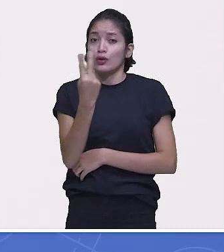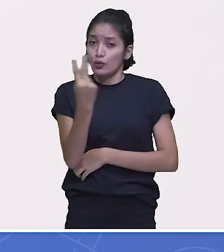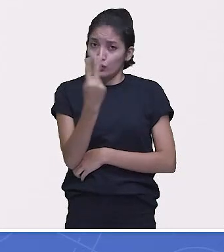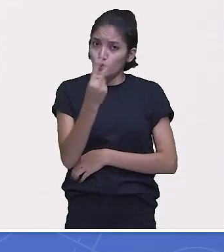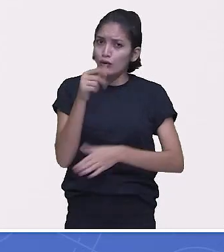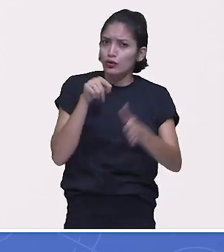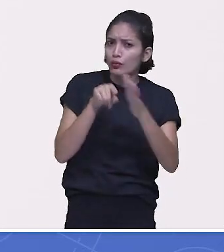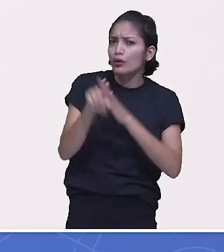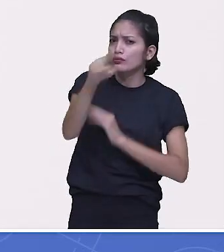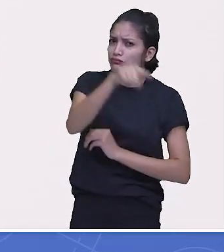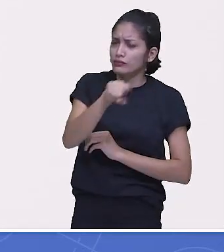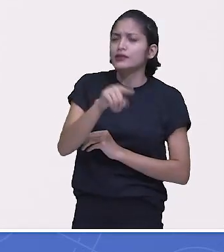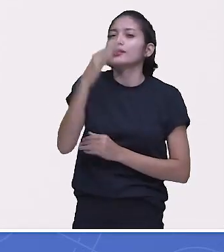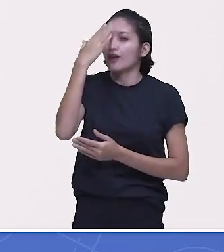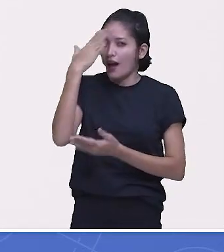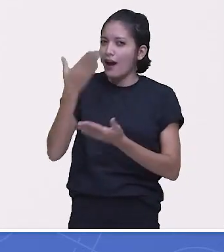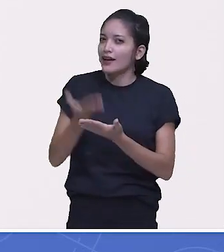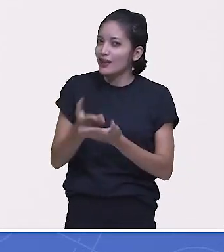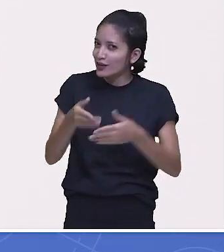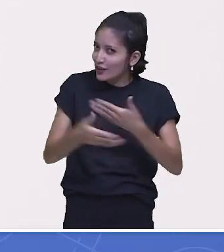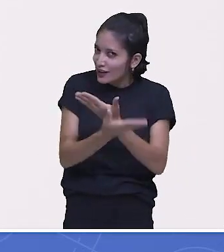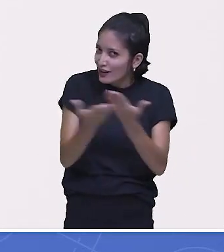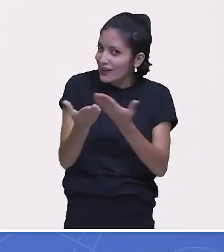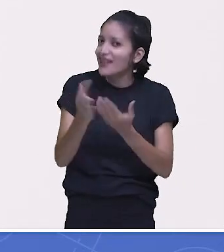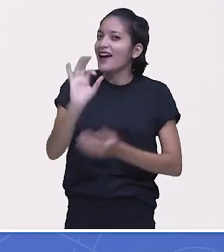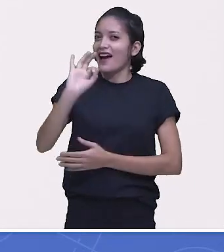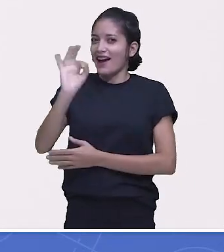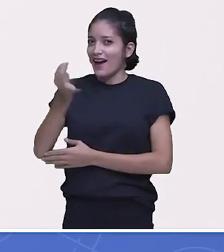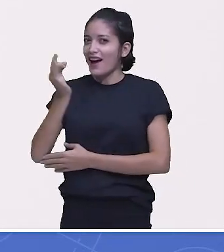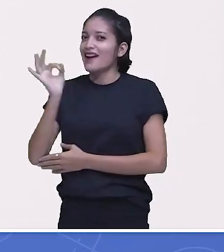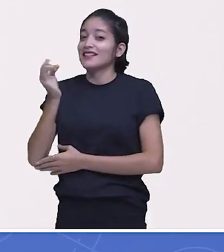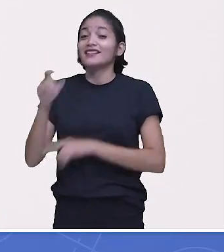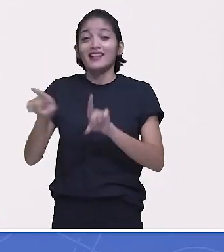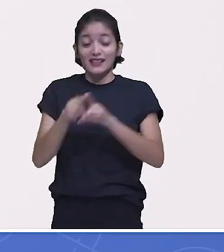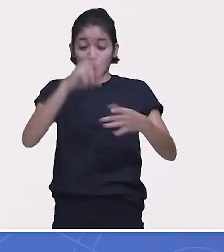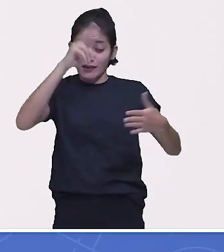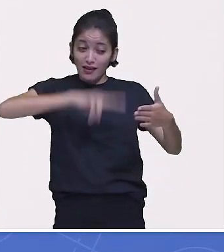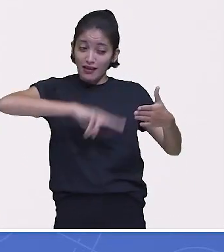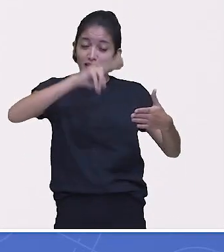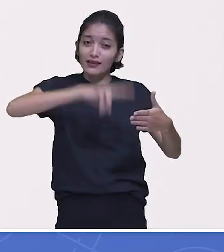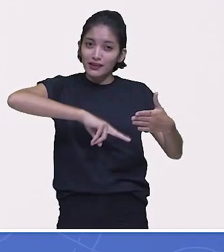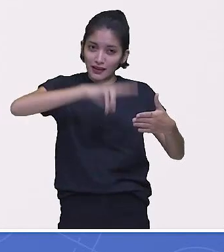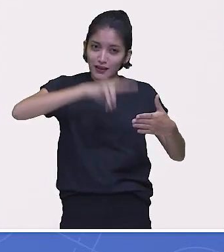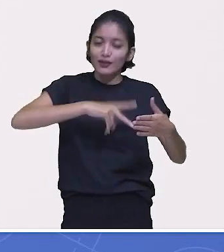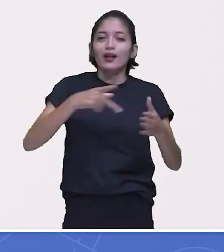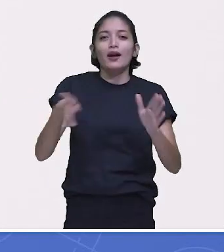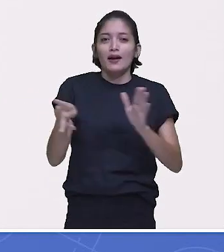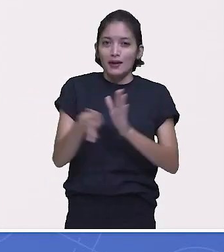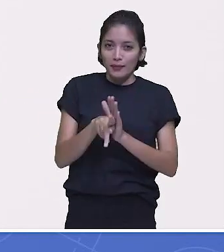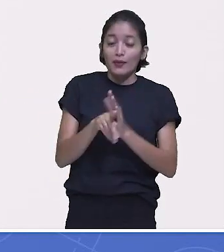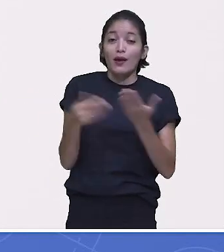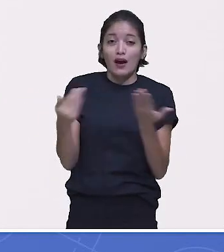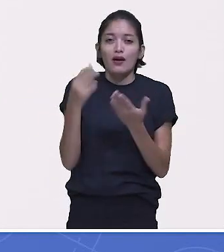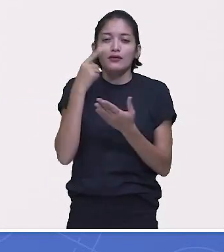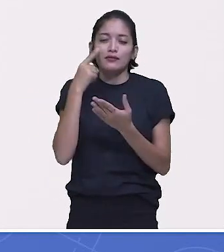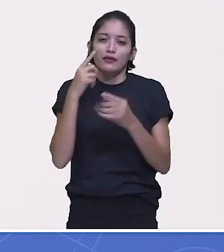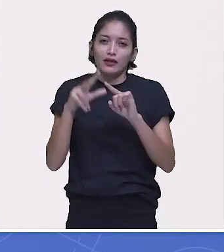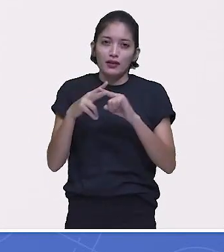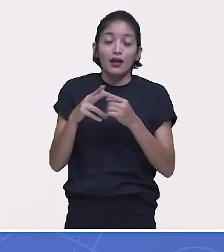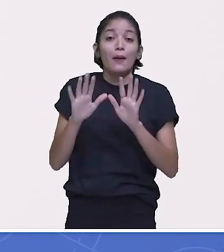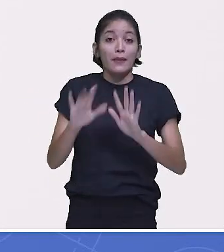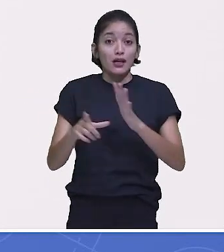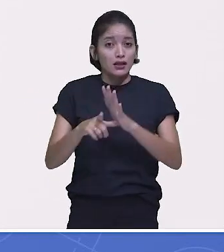vocês. Acredito que todos fizeram uma excelente leitura, né? E vamos para as correções. Mas antes